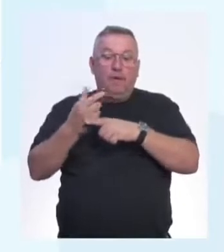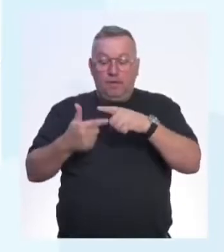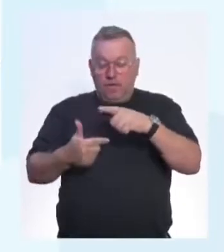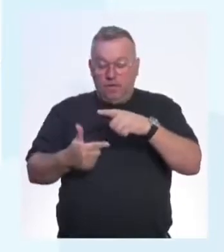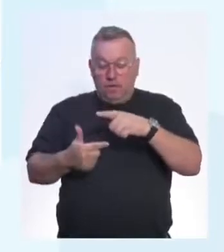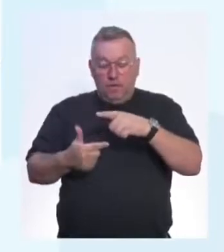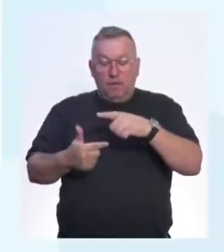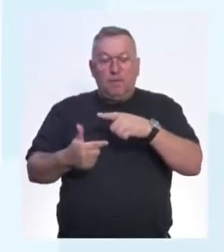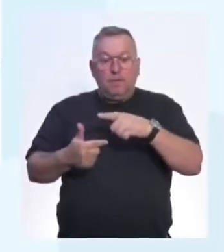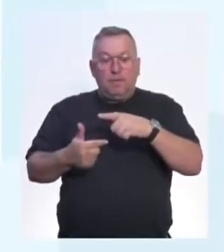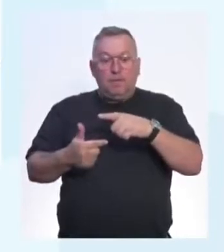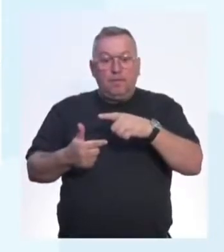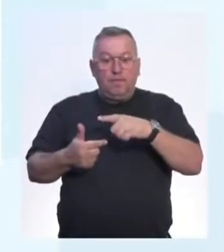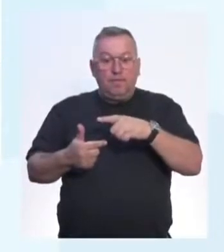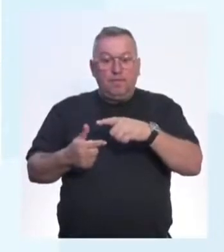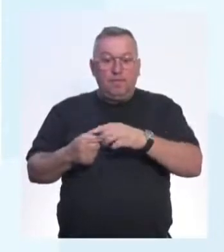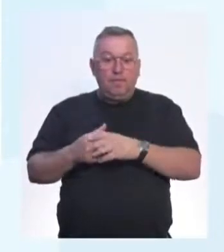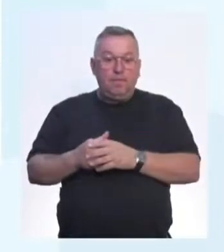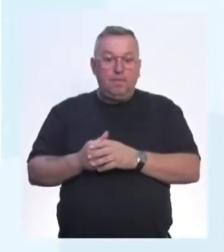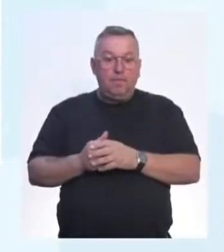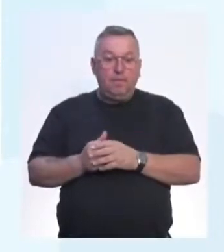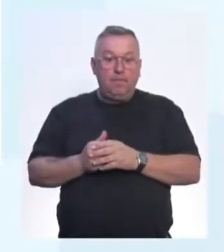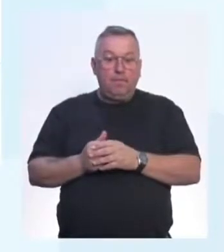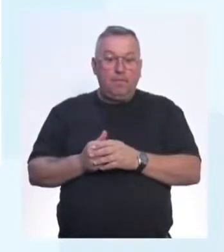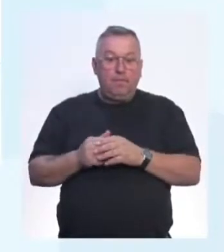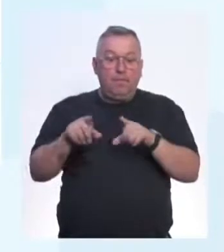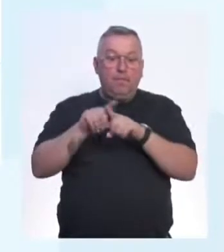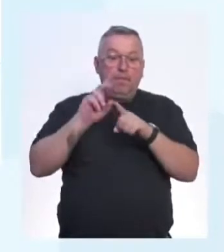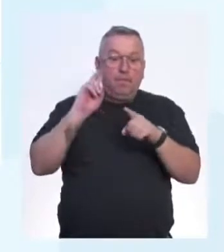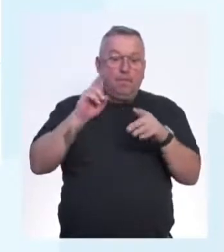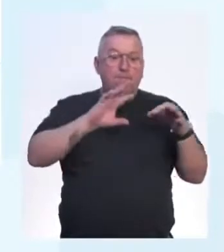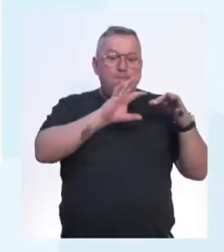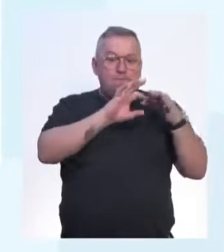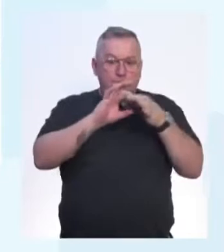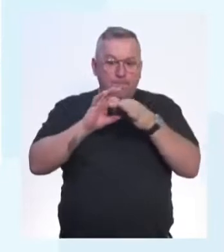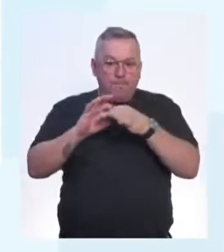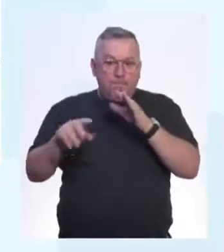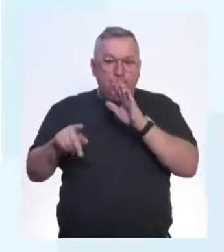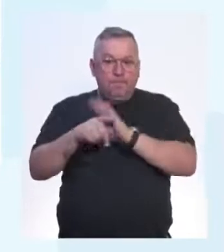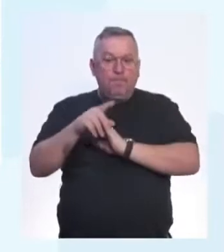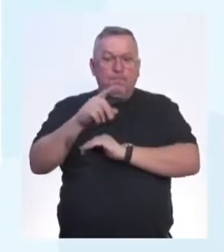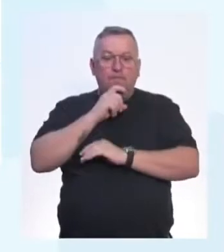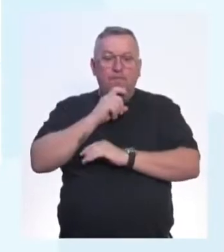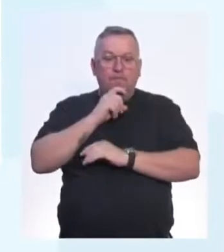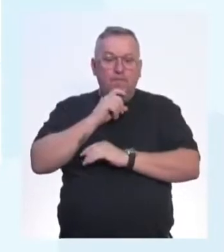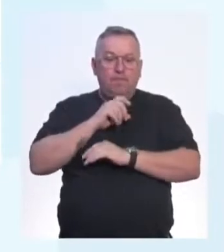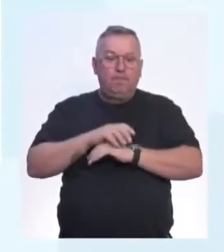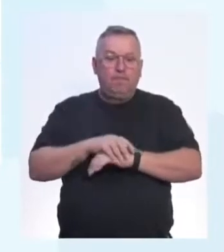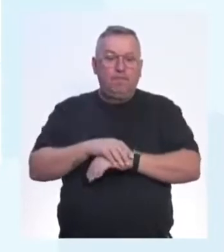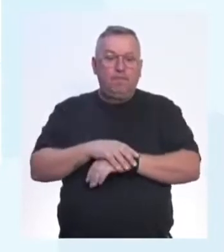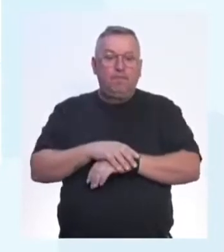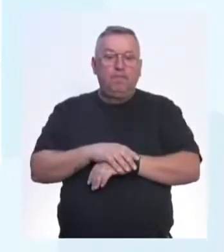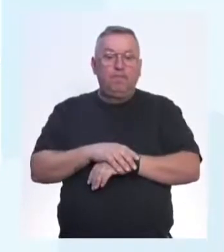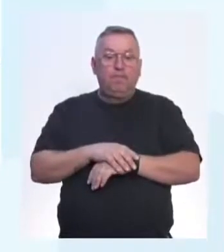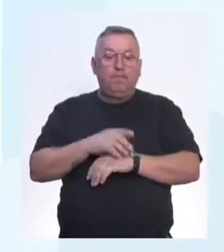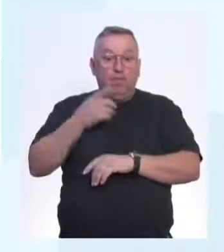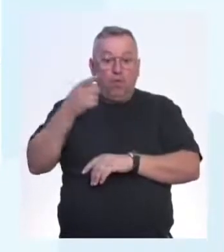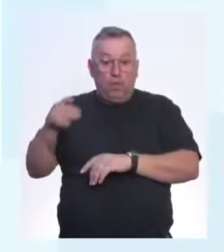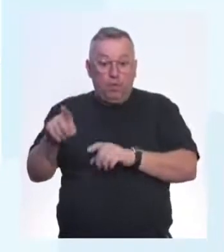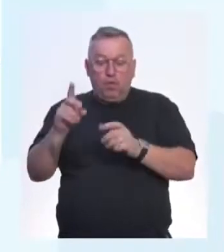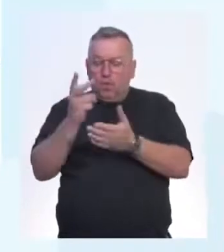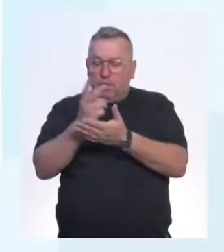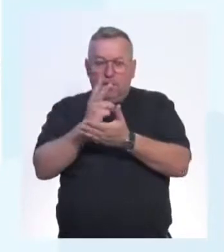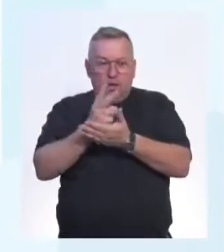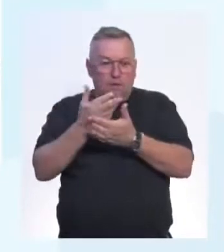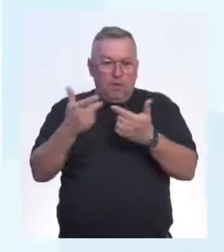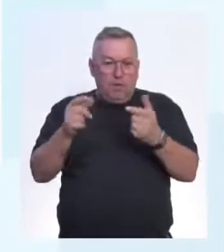3/12 ali, né? Peguei o contexto ali dessa parte em verde ali que vocês estão vendo. O último eu fiz a